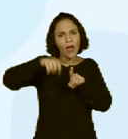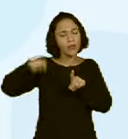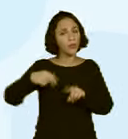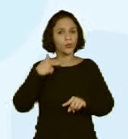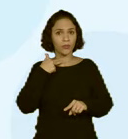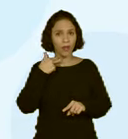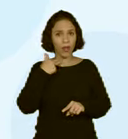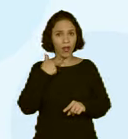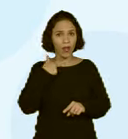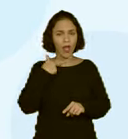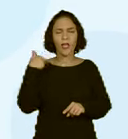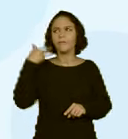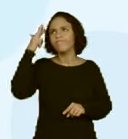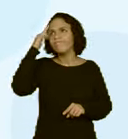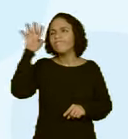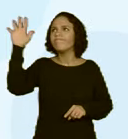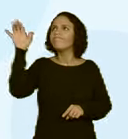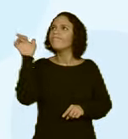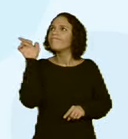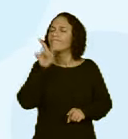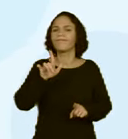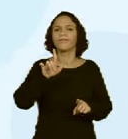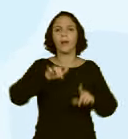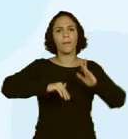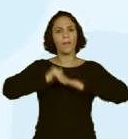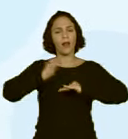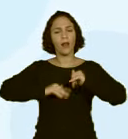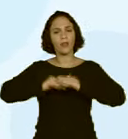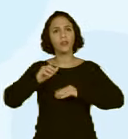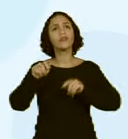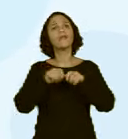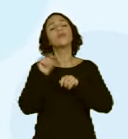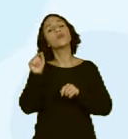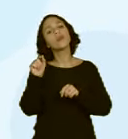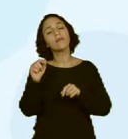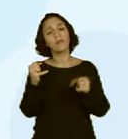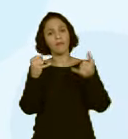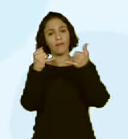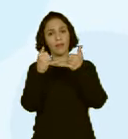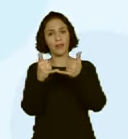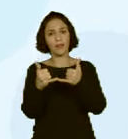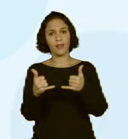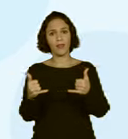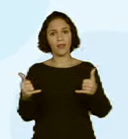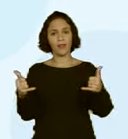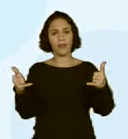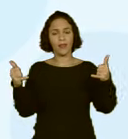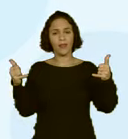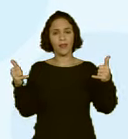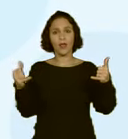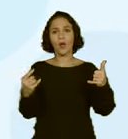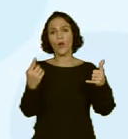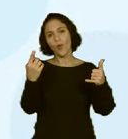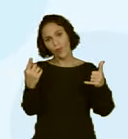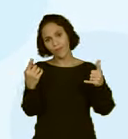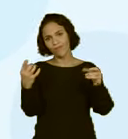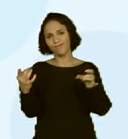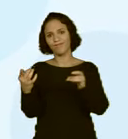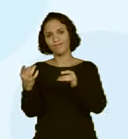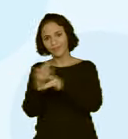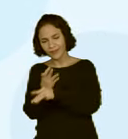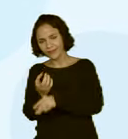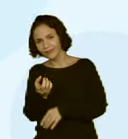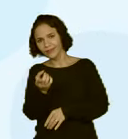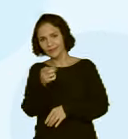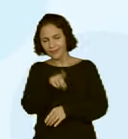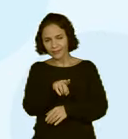você realizar esses sonhos, então você vai ter que fazer o quê? Uma linha do tempo e realizar um de cada vez. Então você vai